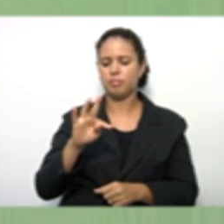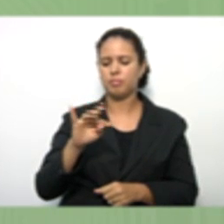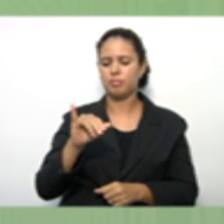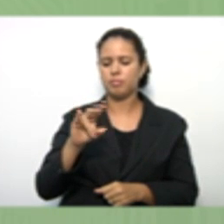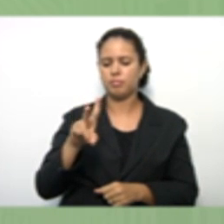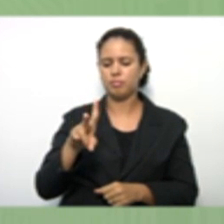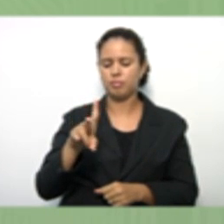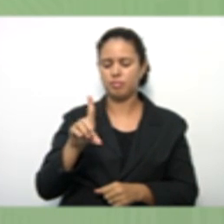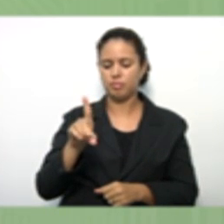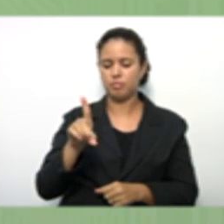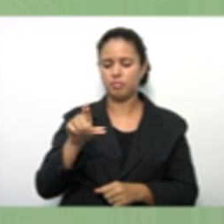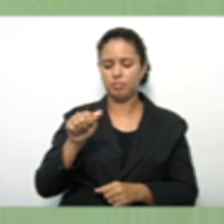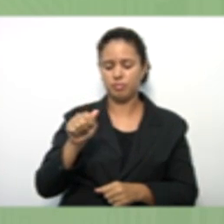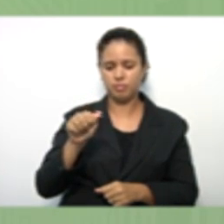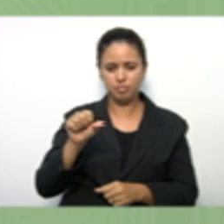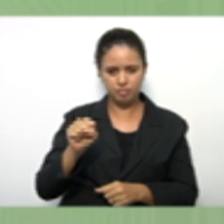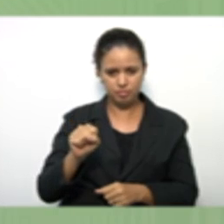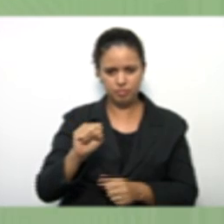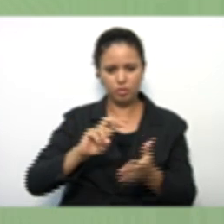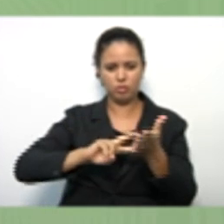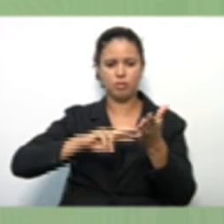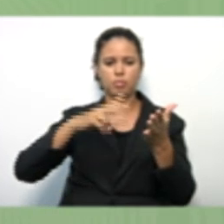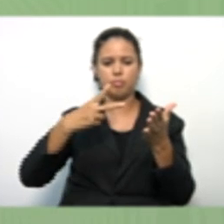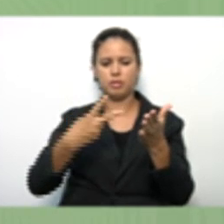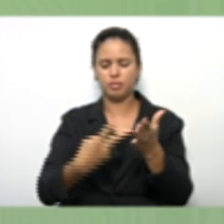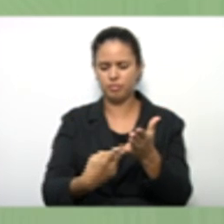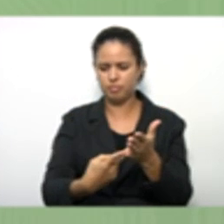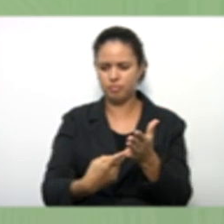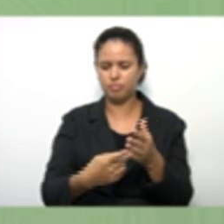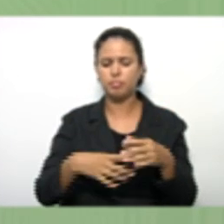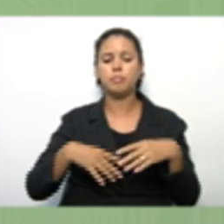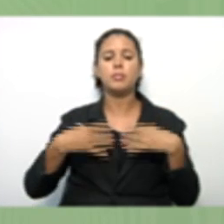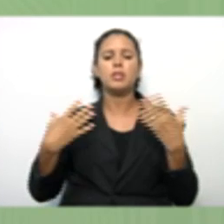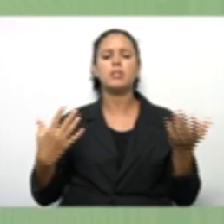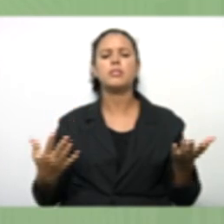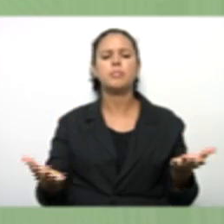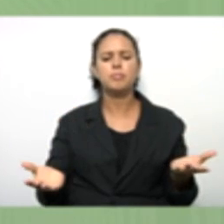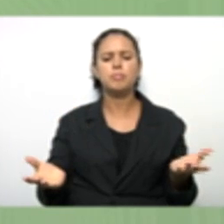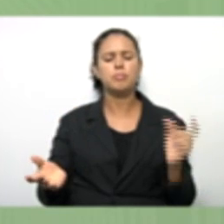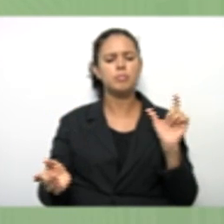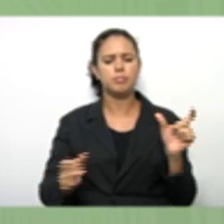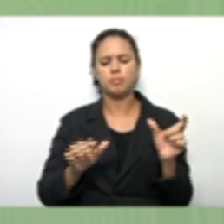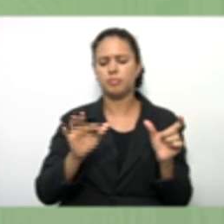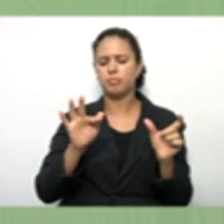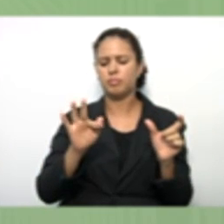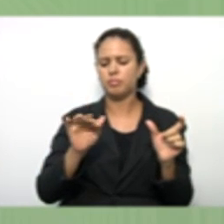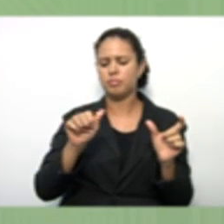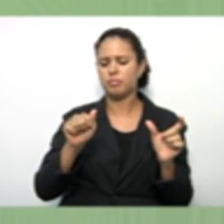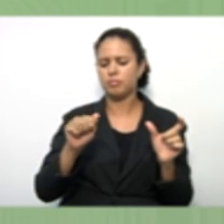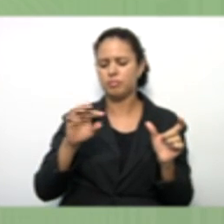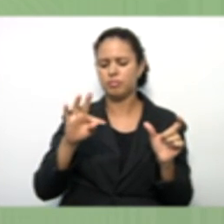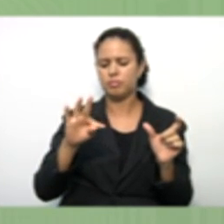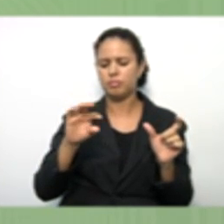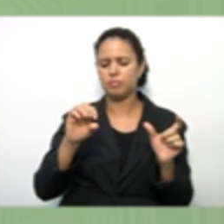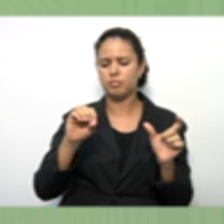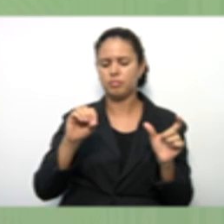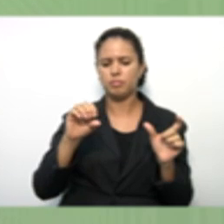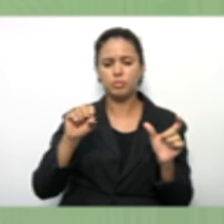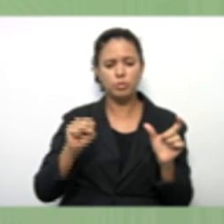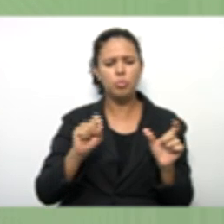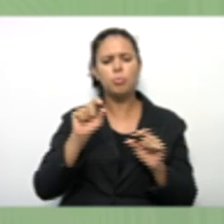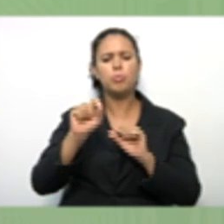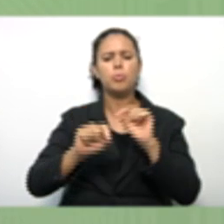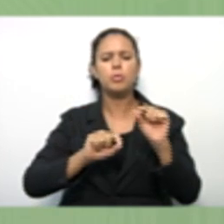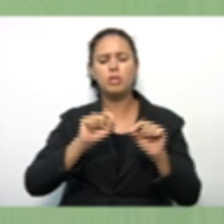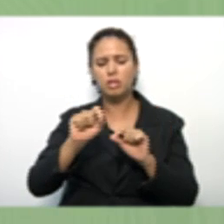fatos? O fatos é tudo que ocorre dentro da entidade, da cooperativa, e altera seus patrimônios. Lembra o